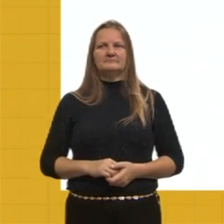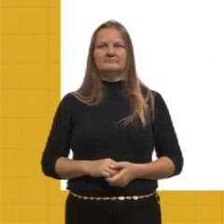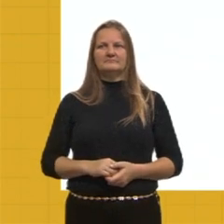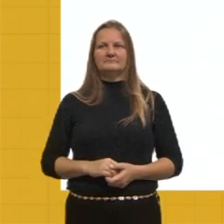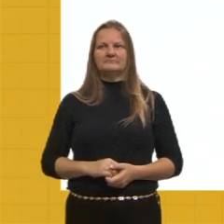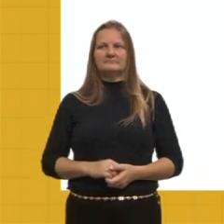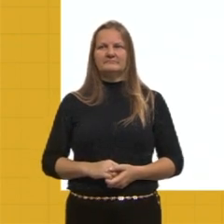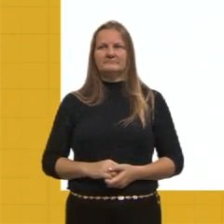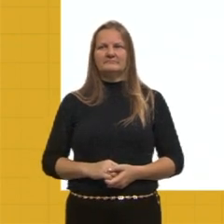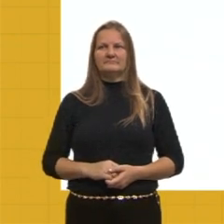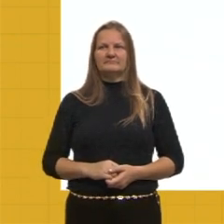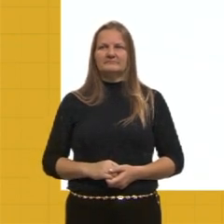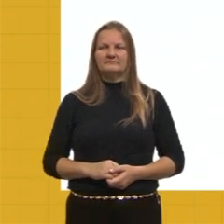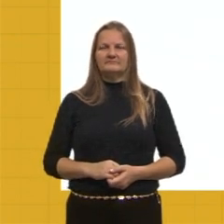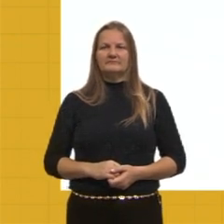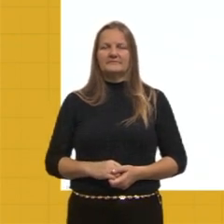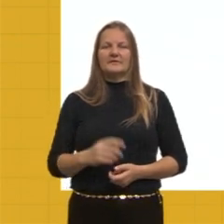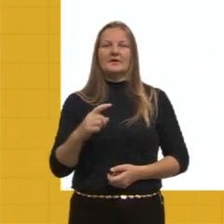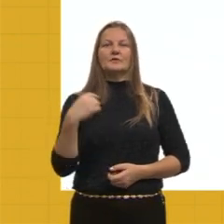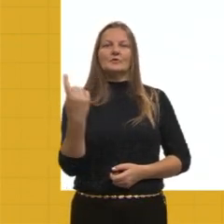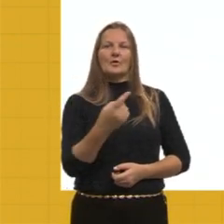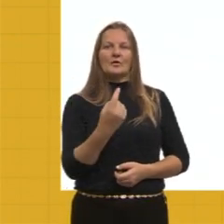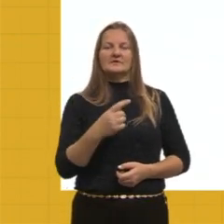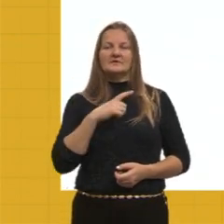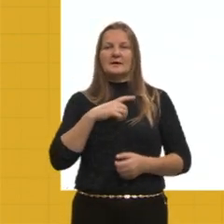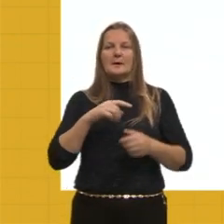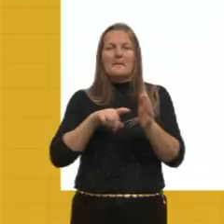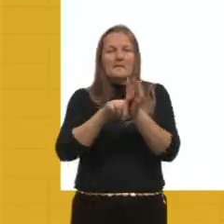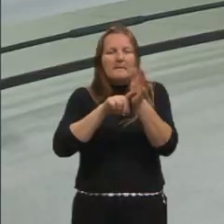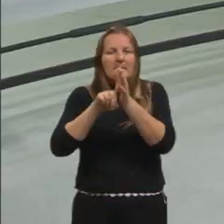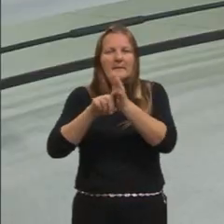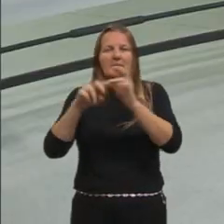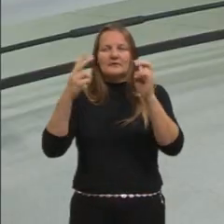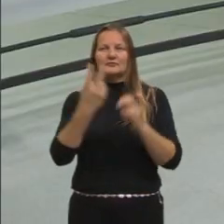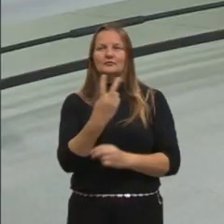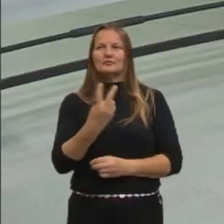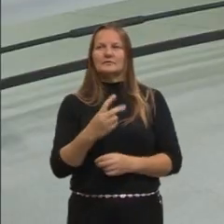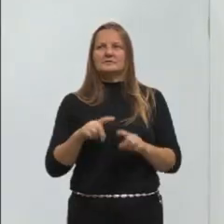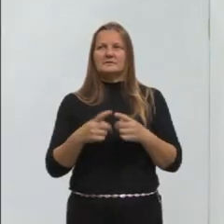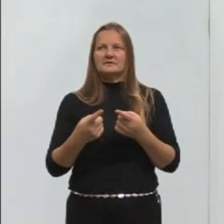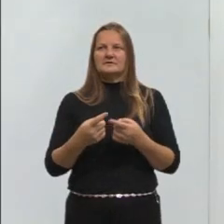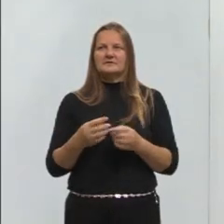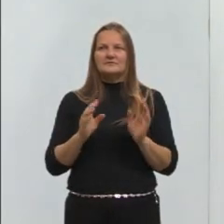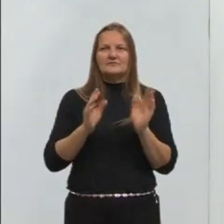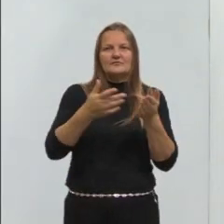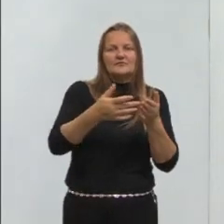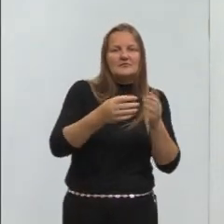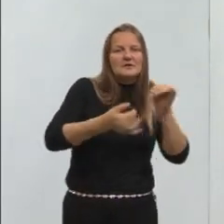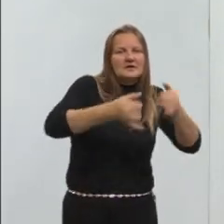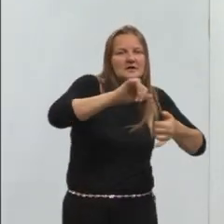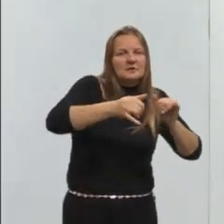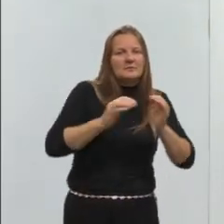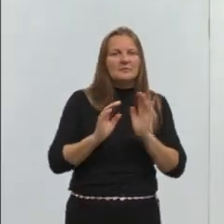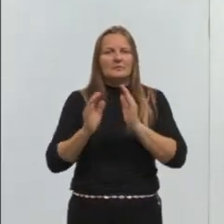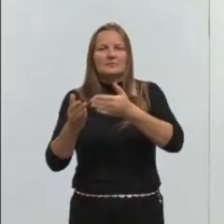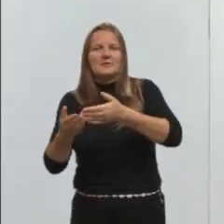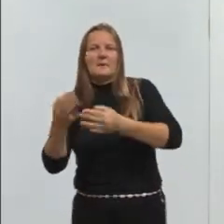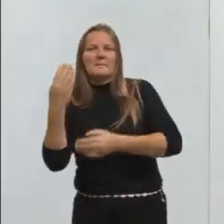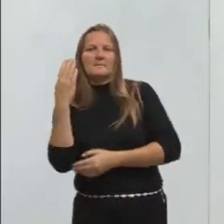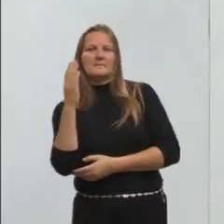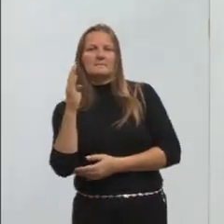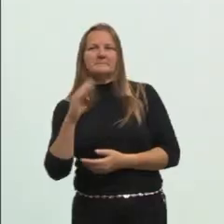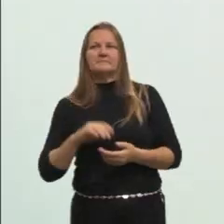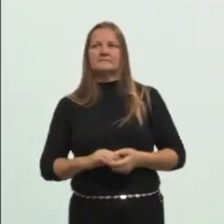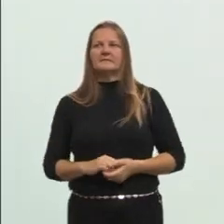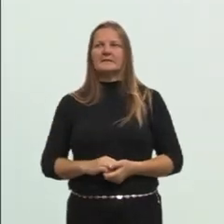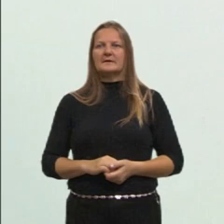bom nós iríamos abordar esses temas em duas questões uma mais voltada para a área da química outra mais voltada para a área